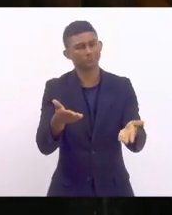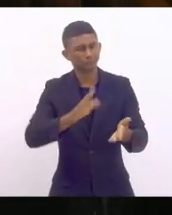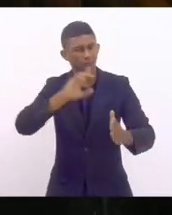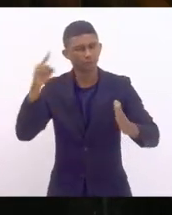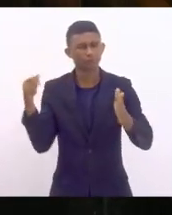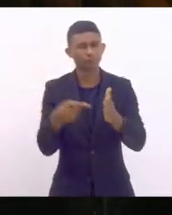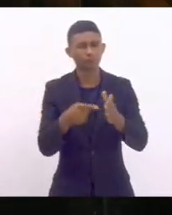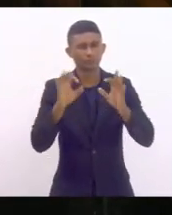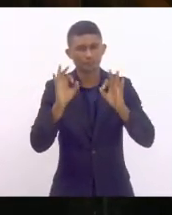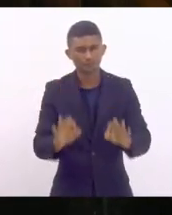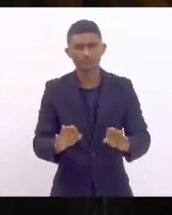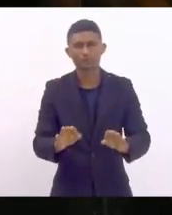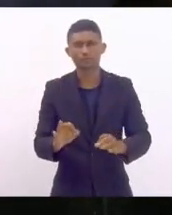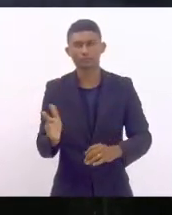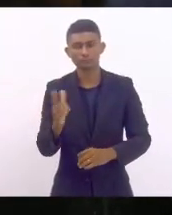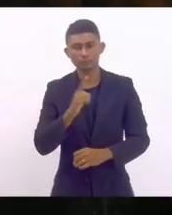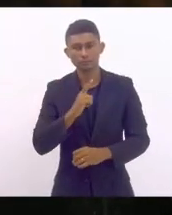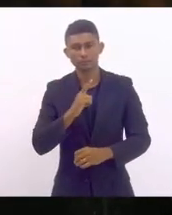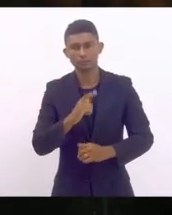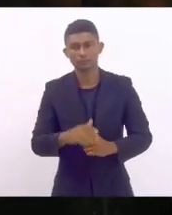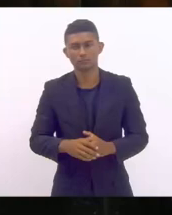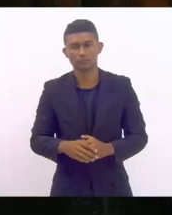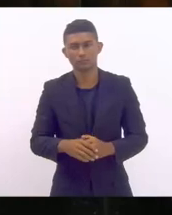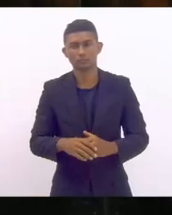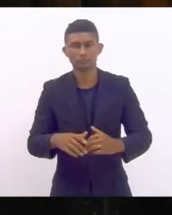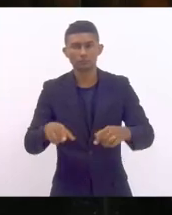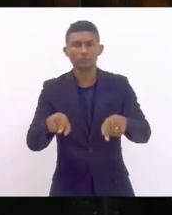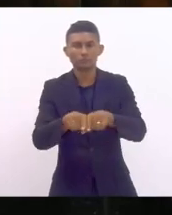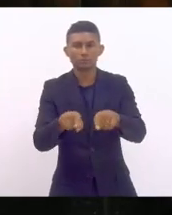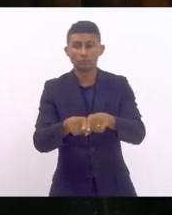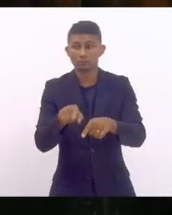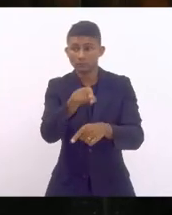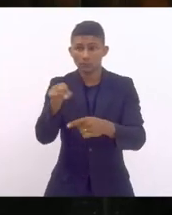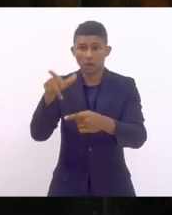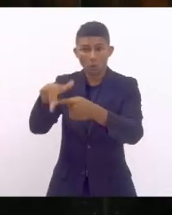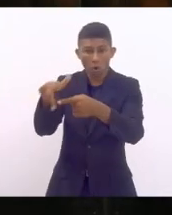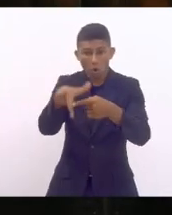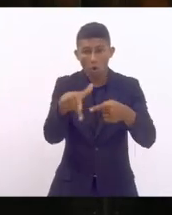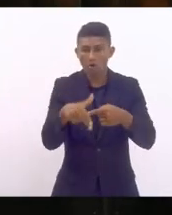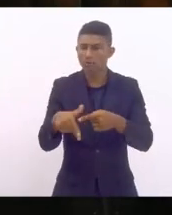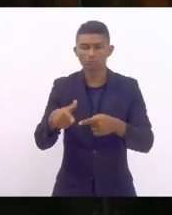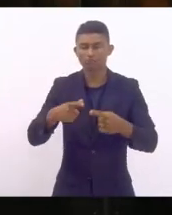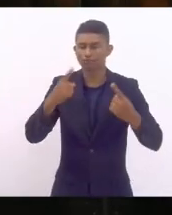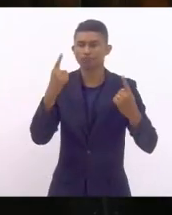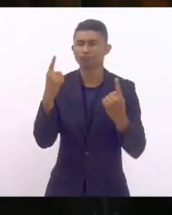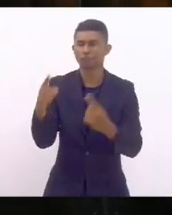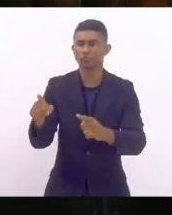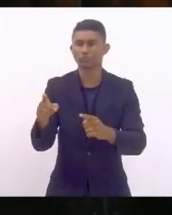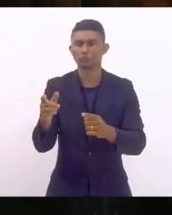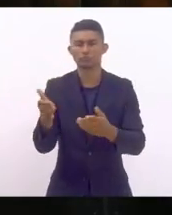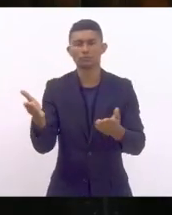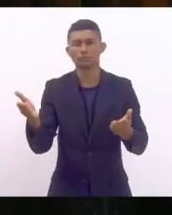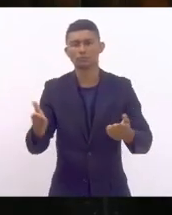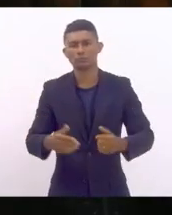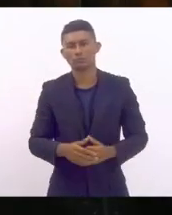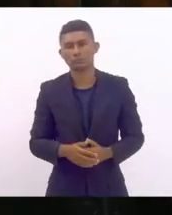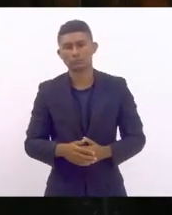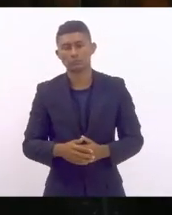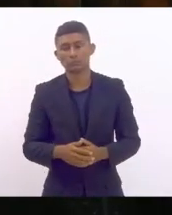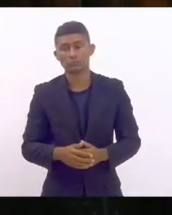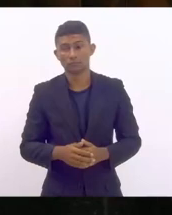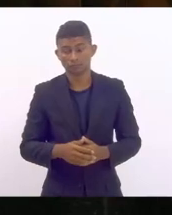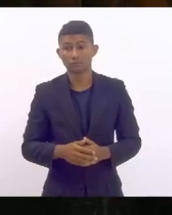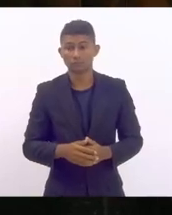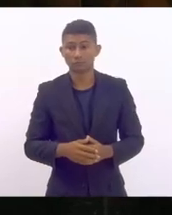alunos e pesquisadores e para enfrentar os cortes no investimento do orçamento do ensino superior mas